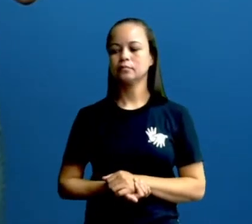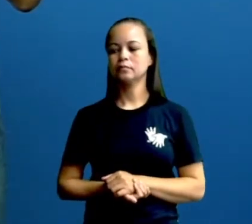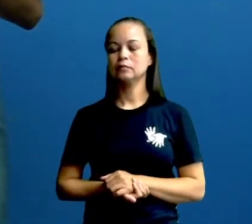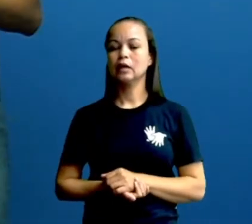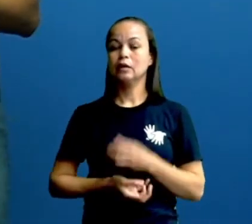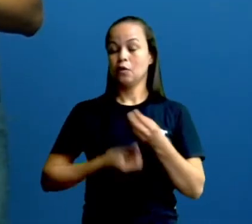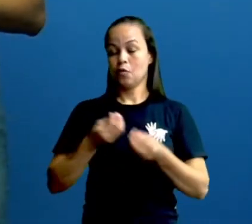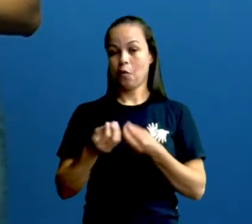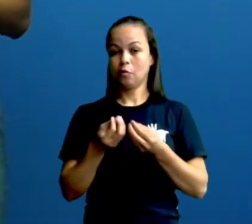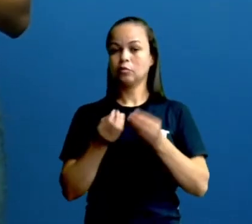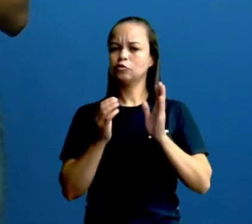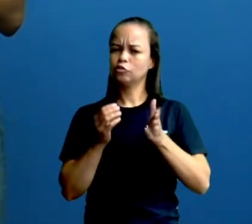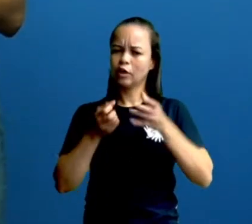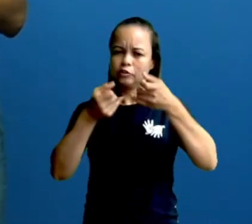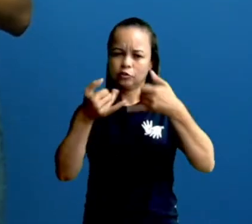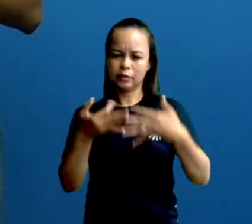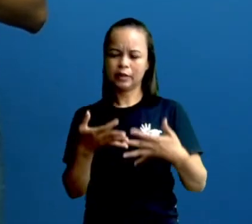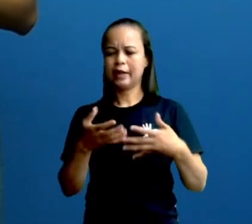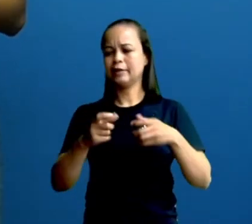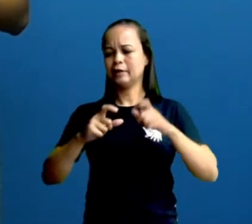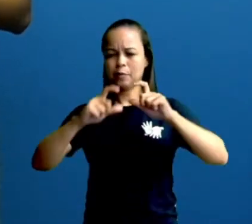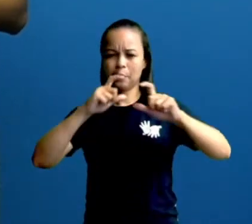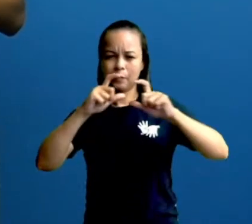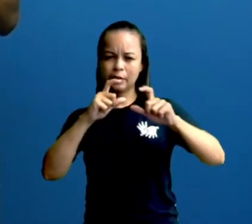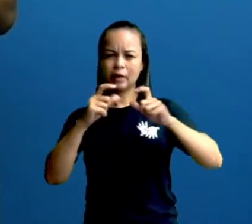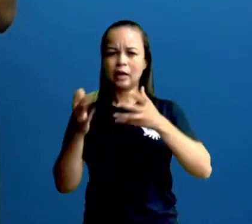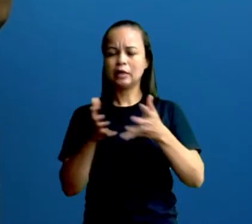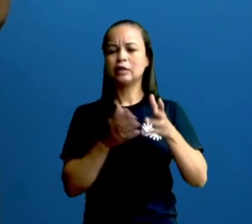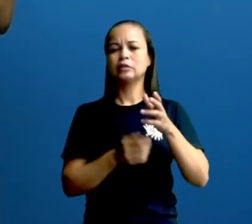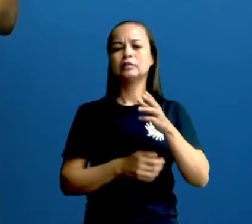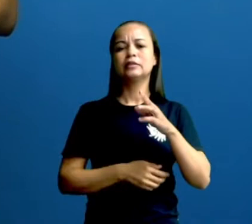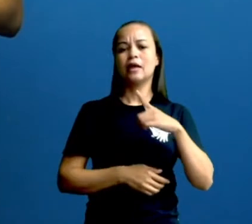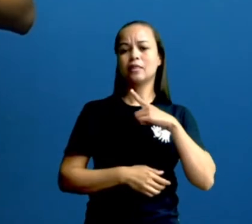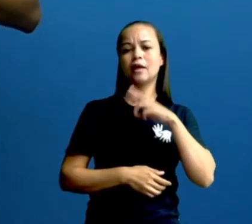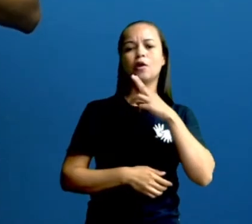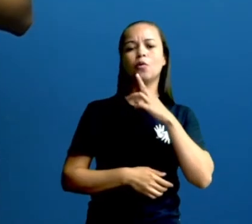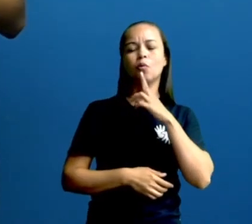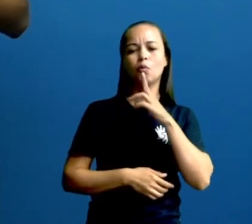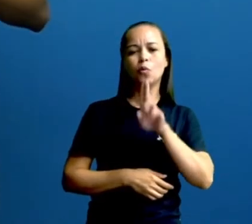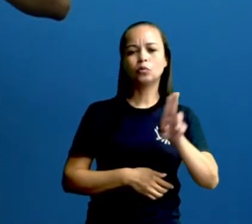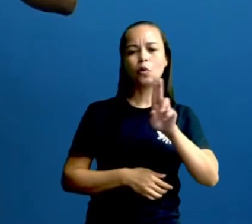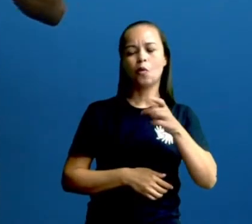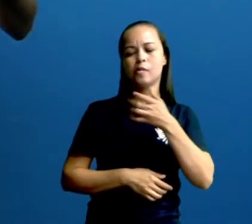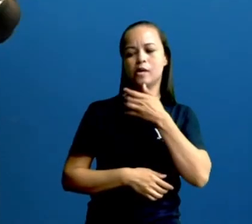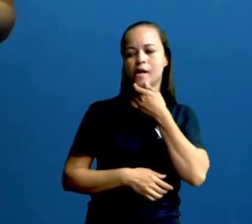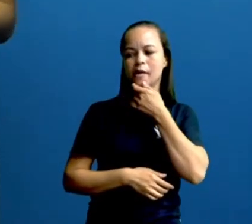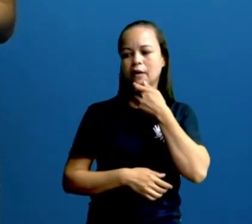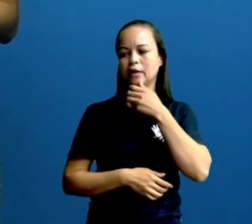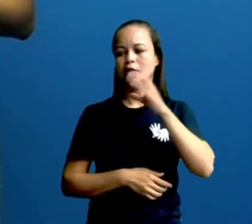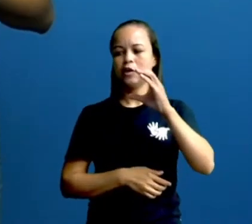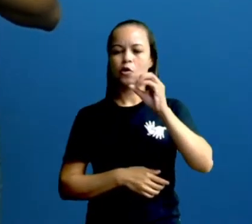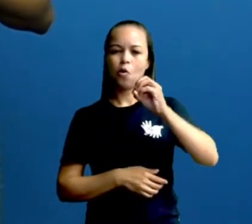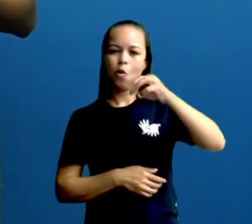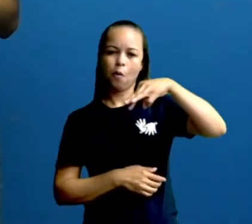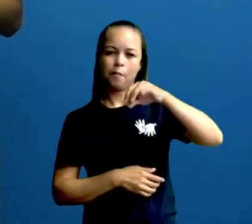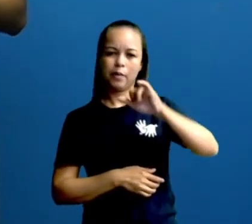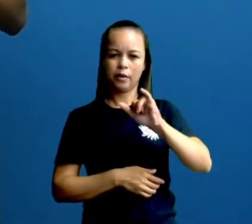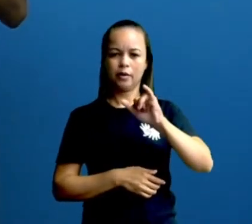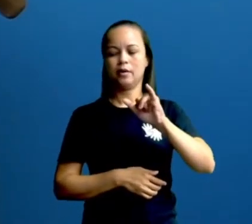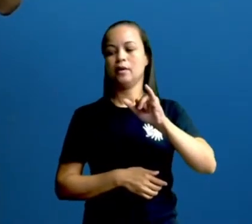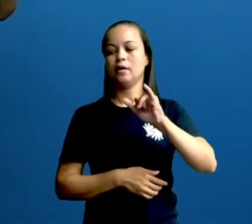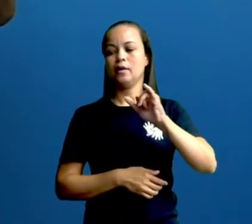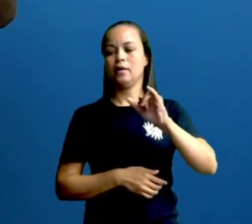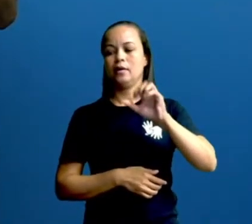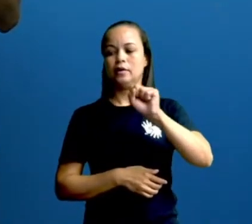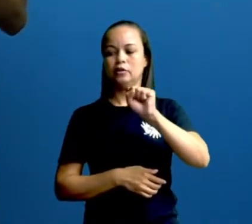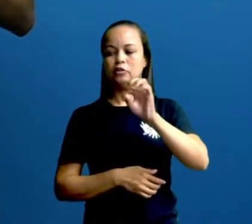vocês, tirinhas ou quadrinhos em inglês a gente chama de comic strips. Então, como é isso aí? Como é formado?